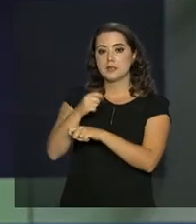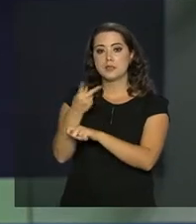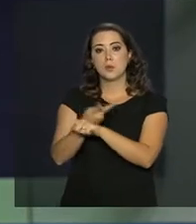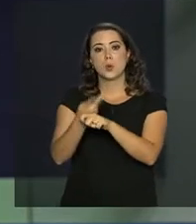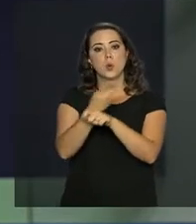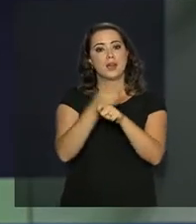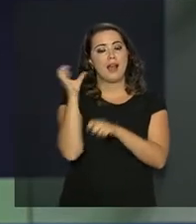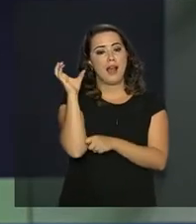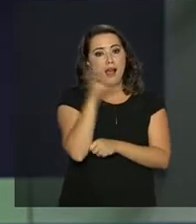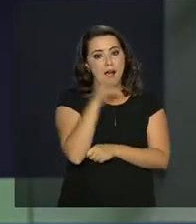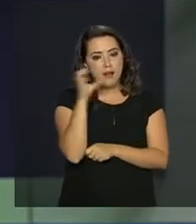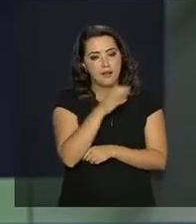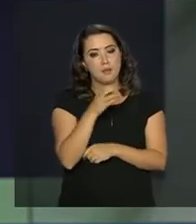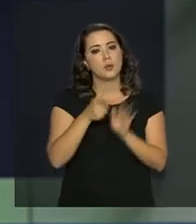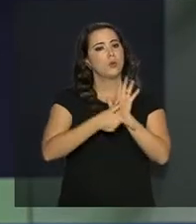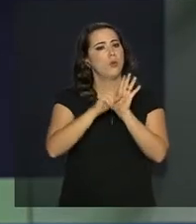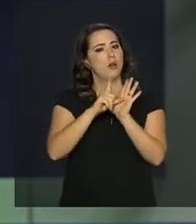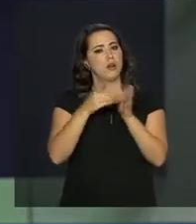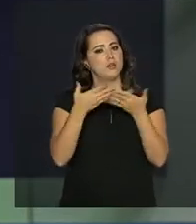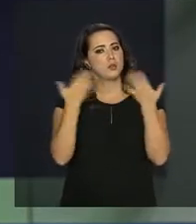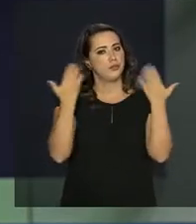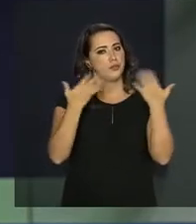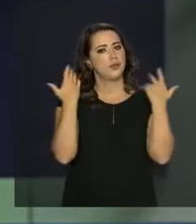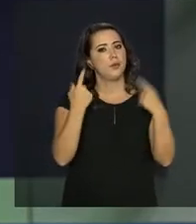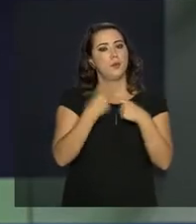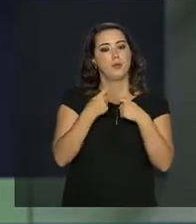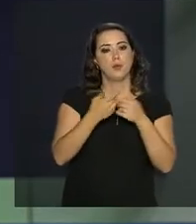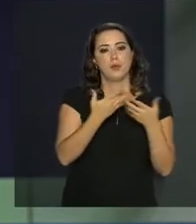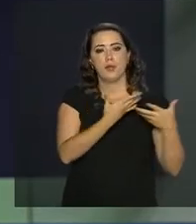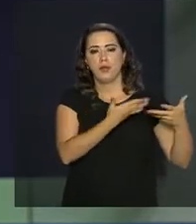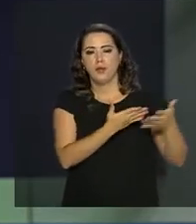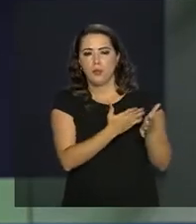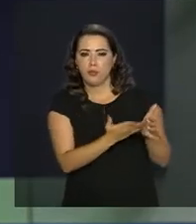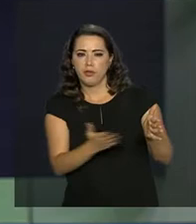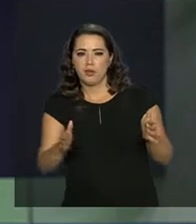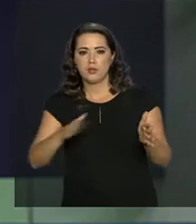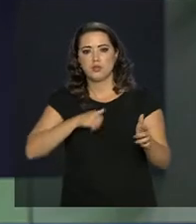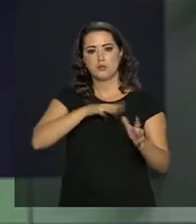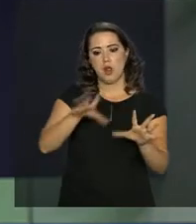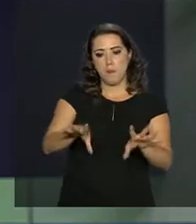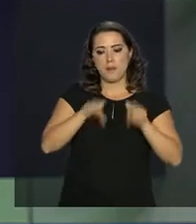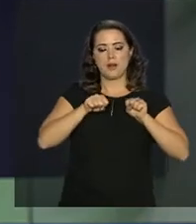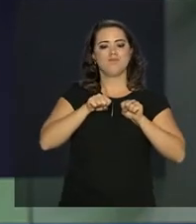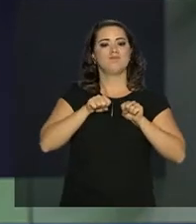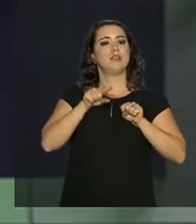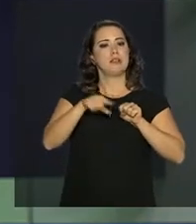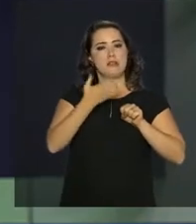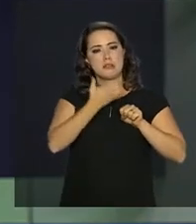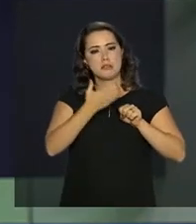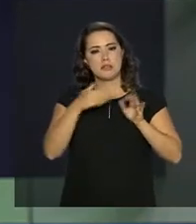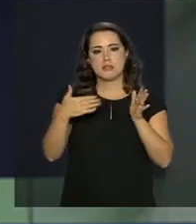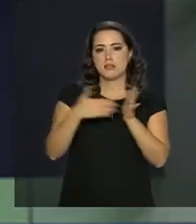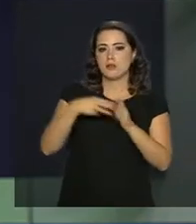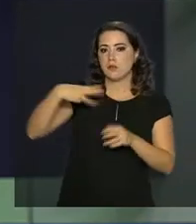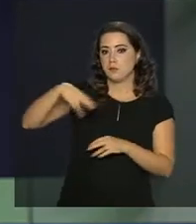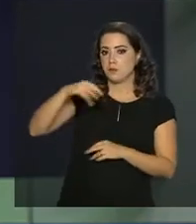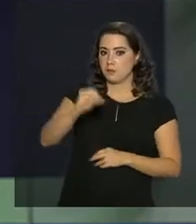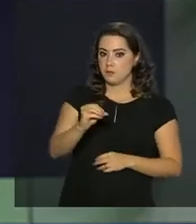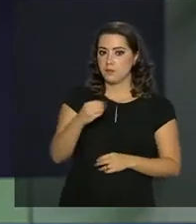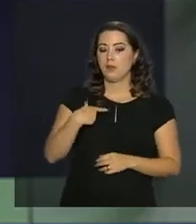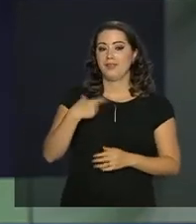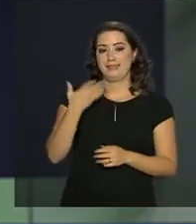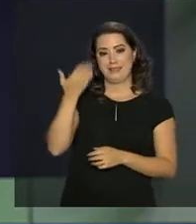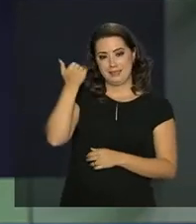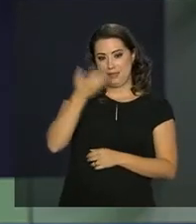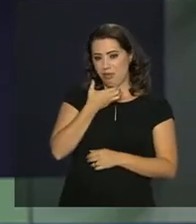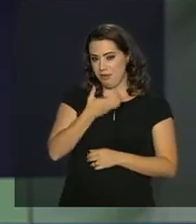a vacinação antes do início do verão, já que o período de maior transmissão é entre dezembro e março. Desde o surto